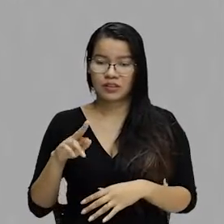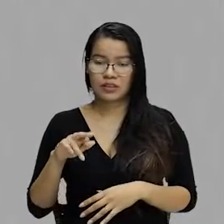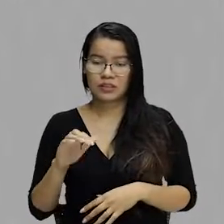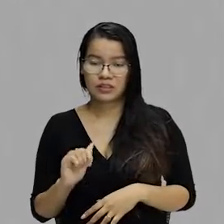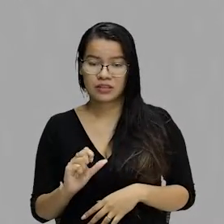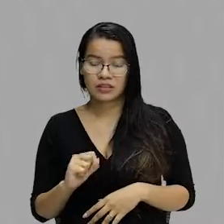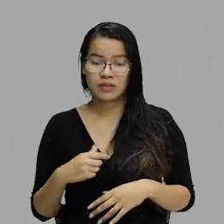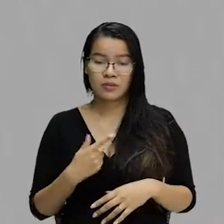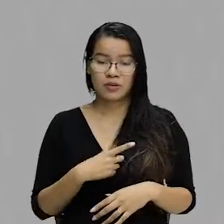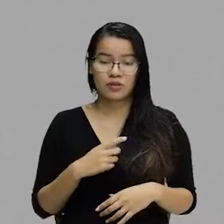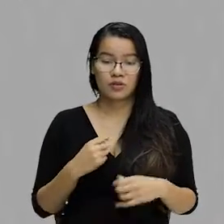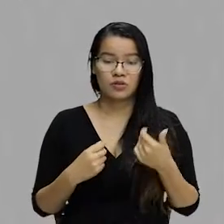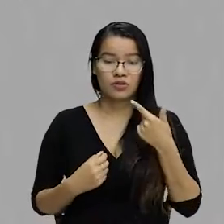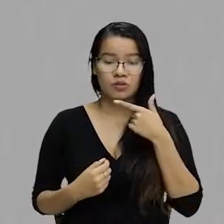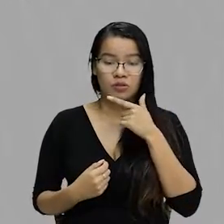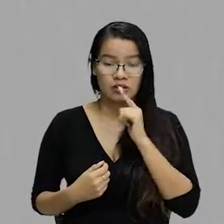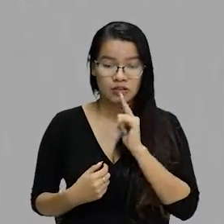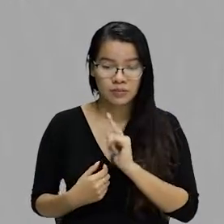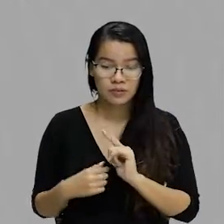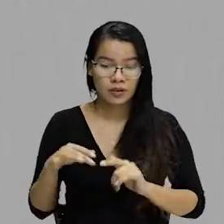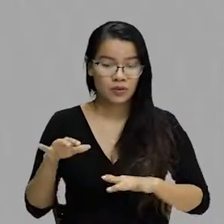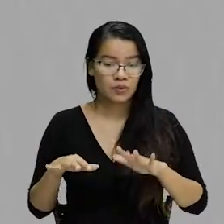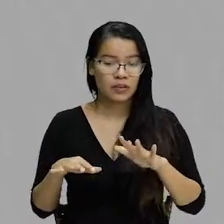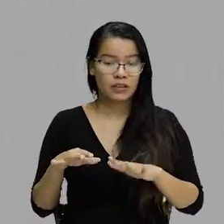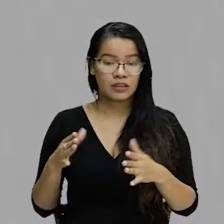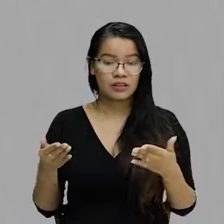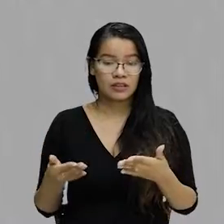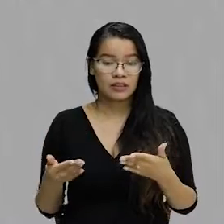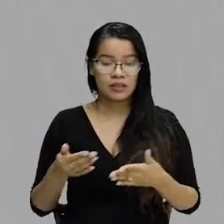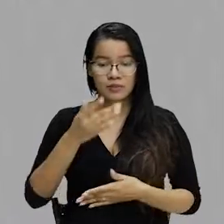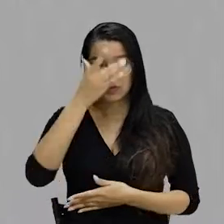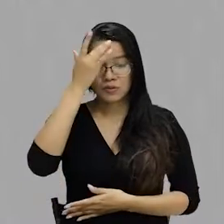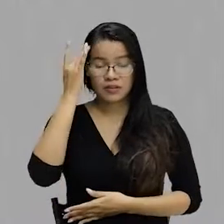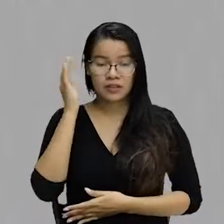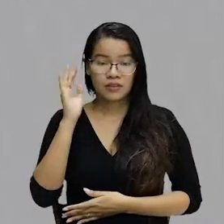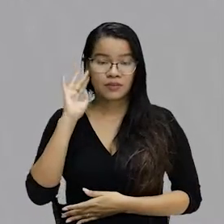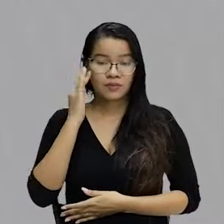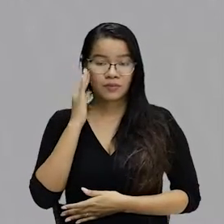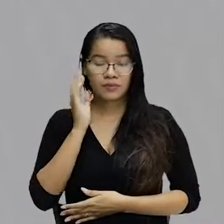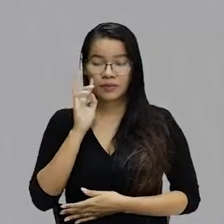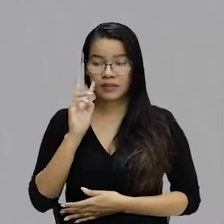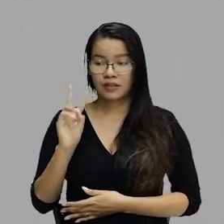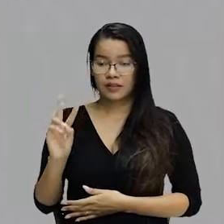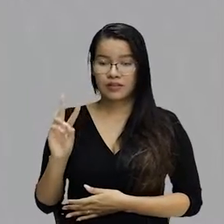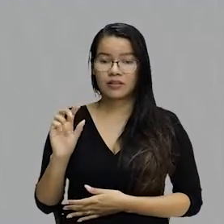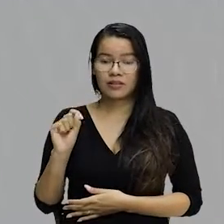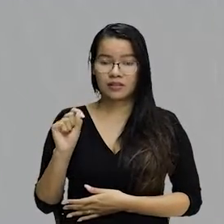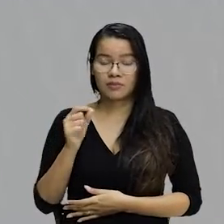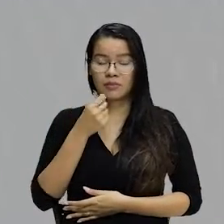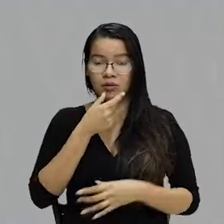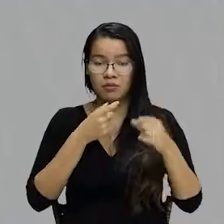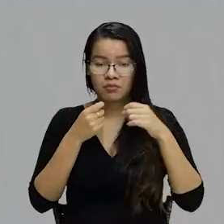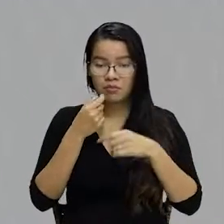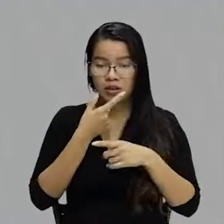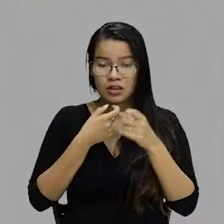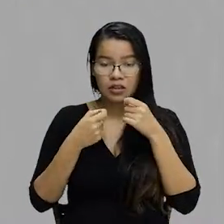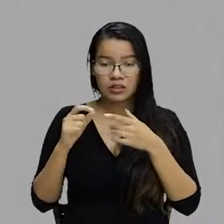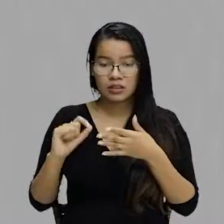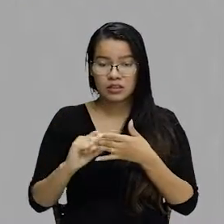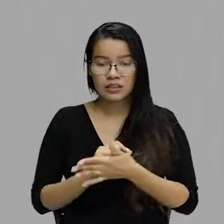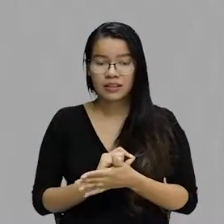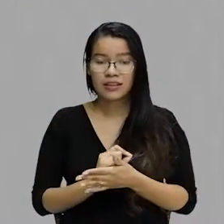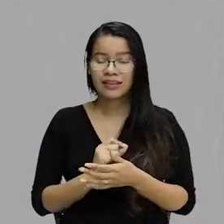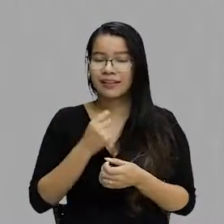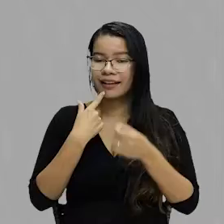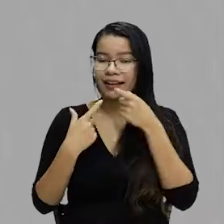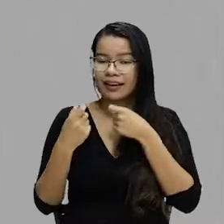conseguiu atualizar, ou seja, criar uma dramaturgia para que quem entendesse visse que era uma comédia que foi escrita e que é muito engraçada até os dias de